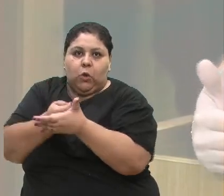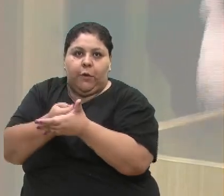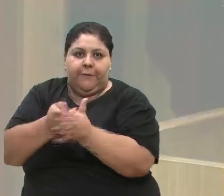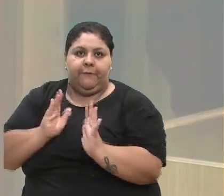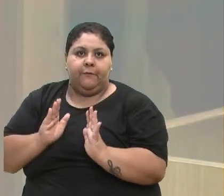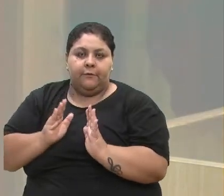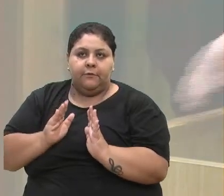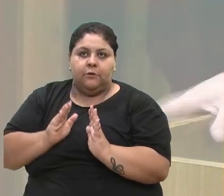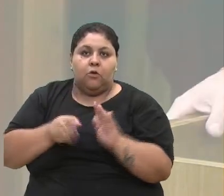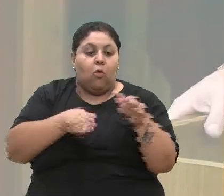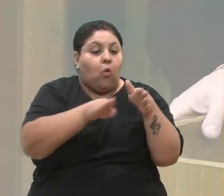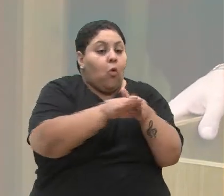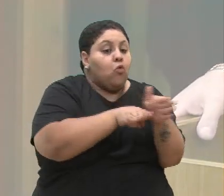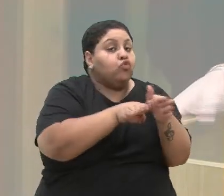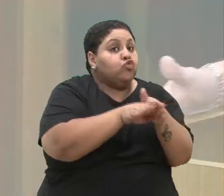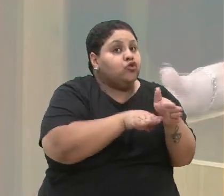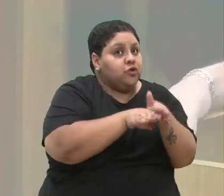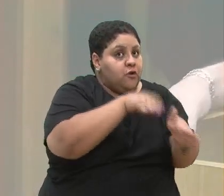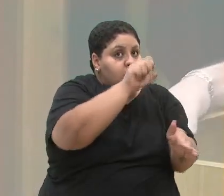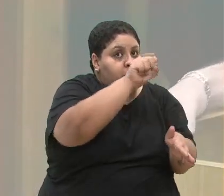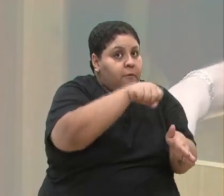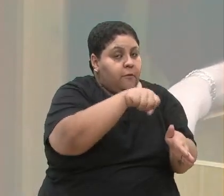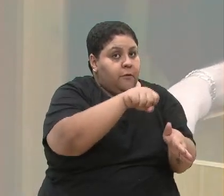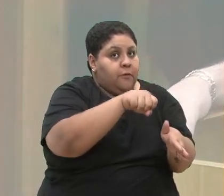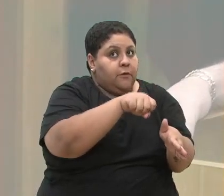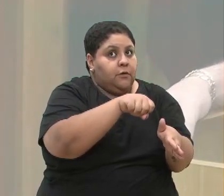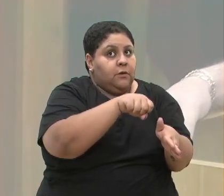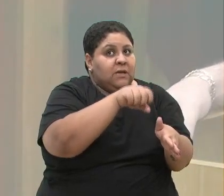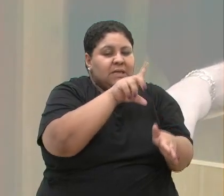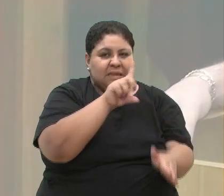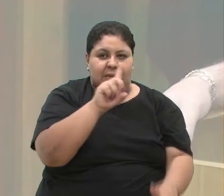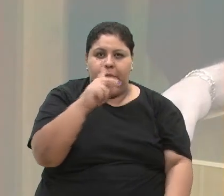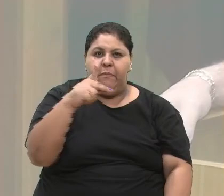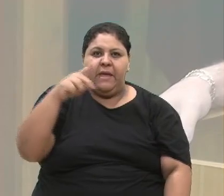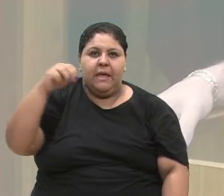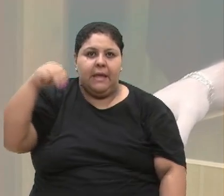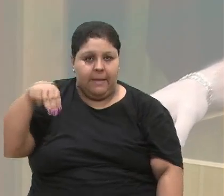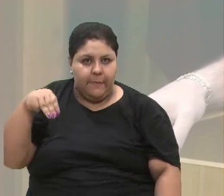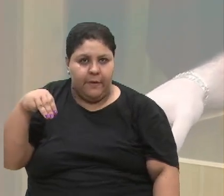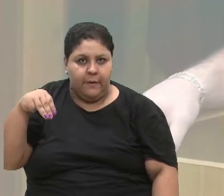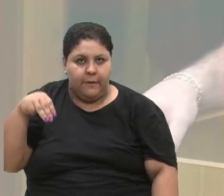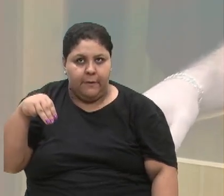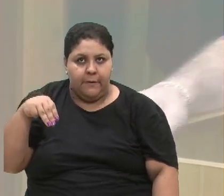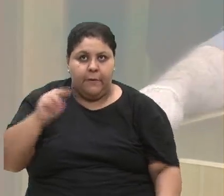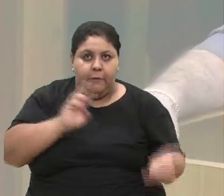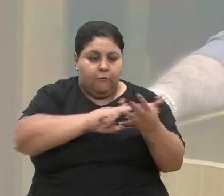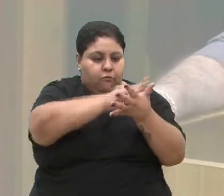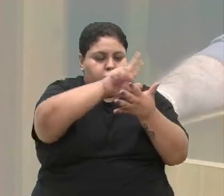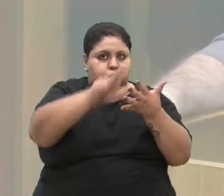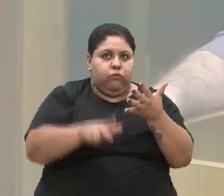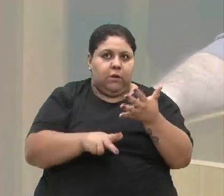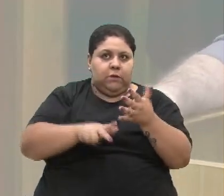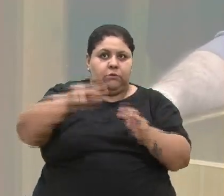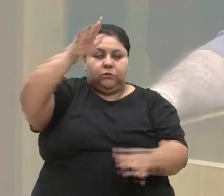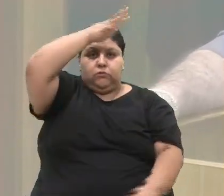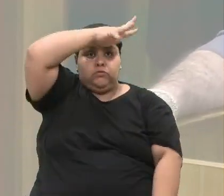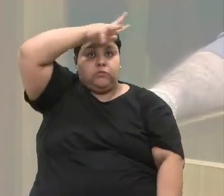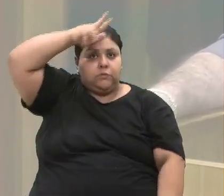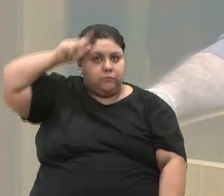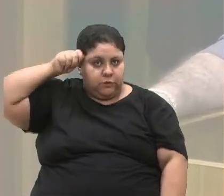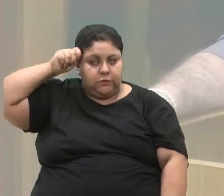cumpra-se. Consultivo. Diga, IDPM. Em vários municípios, vereador Bressan,